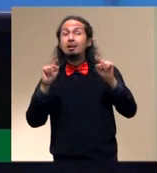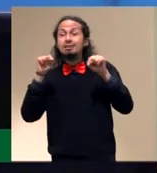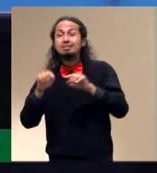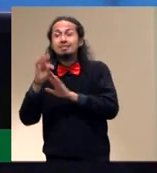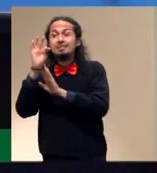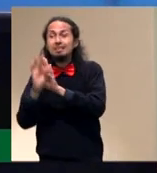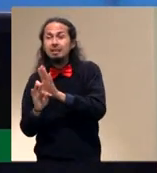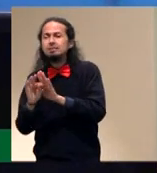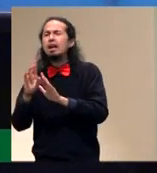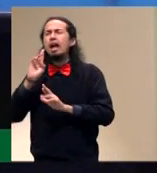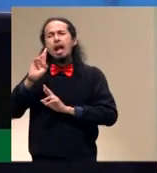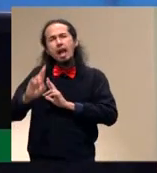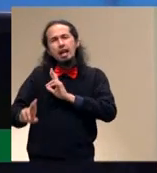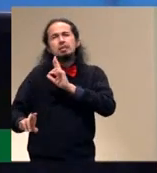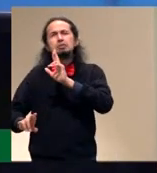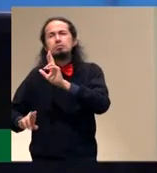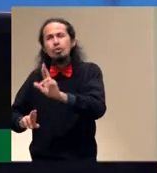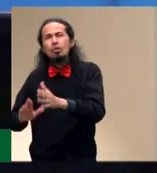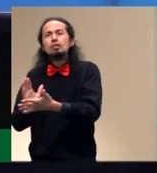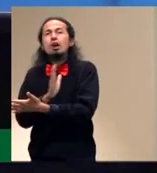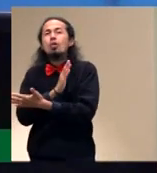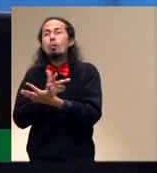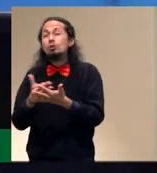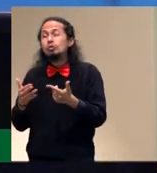das lacunas que estavam, eu acho,